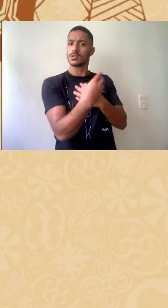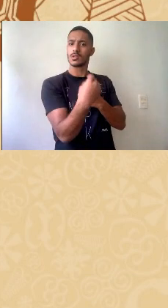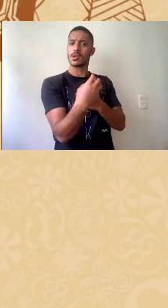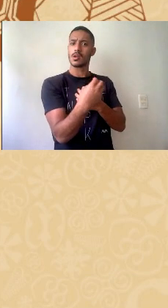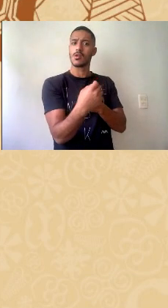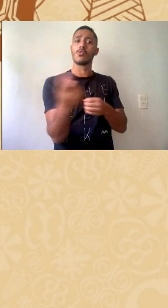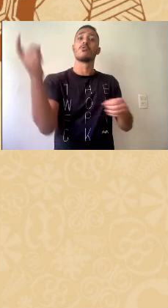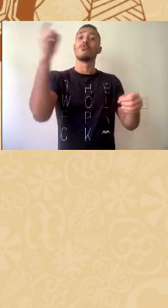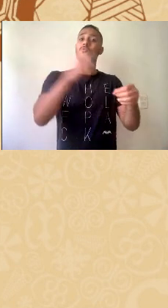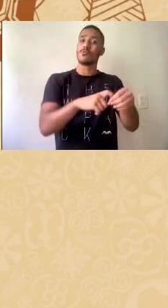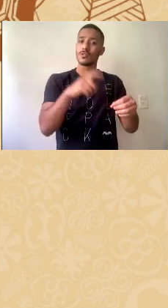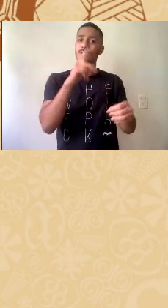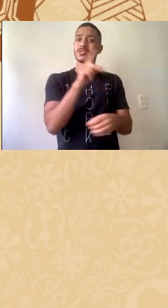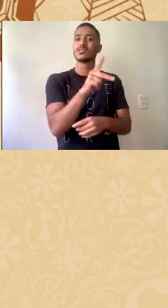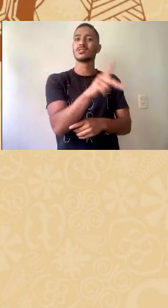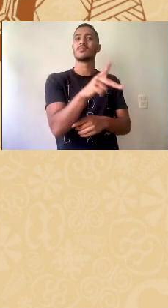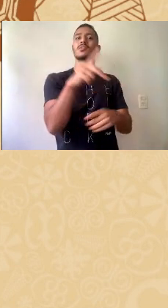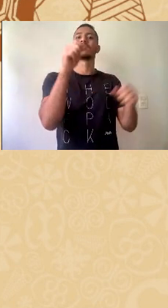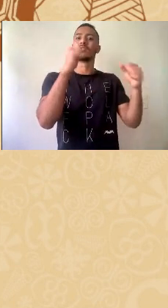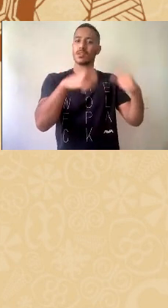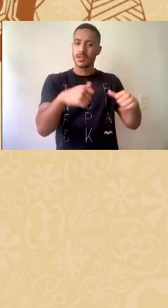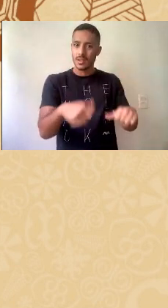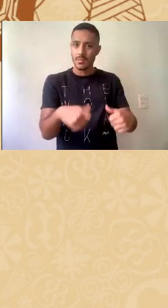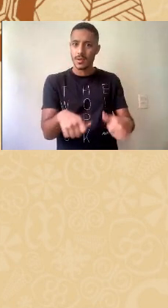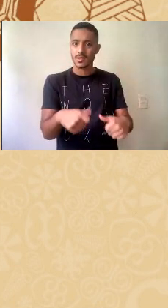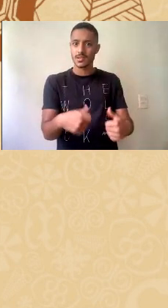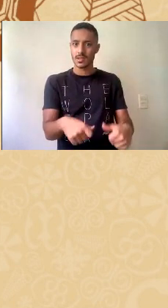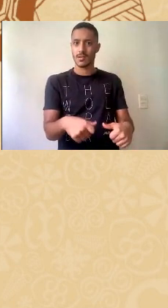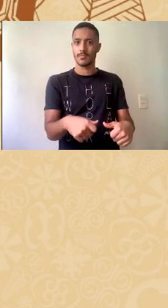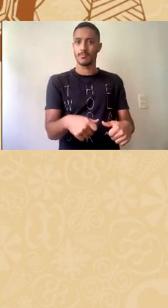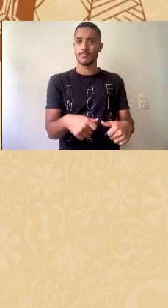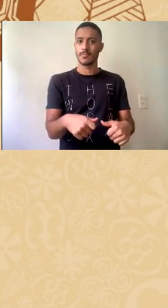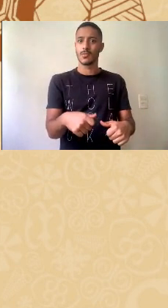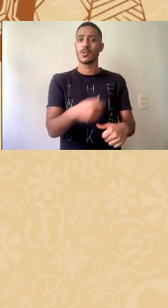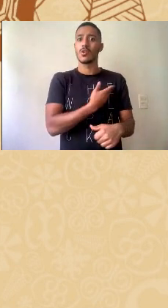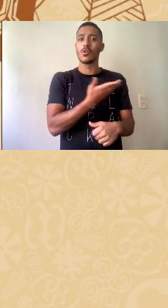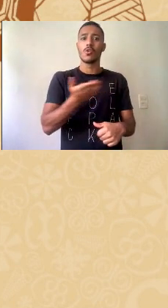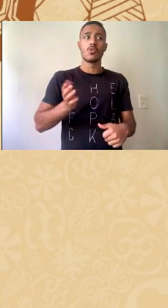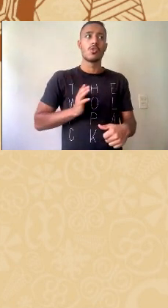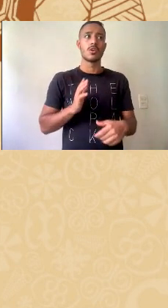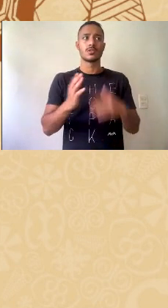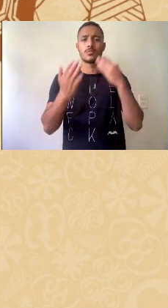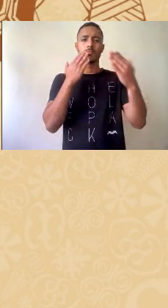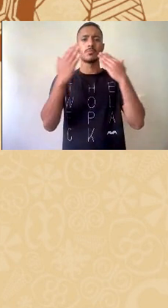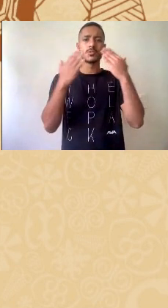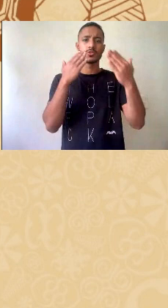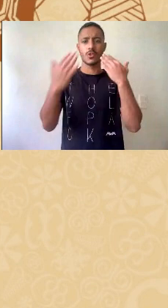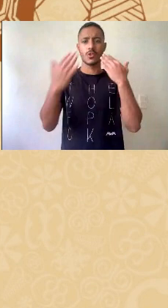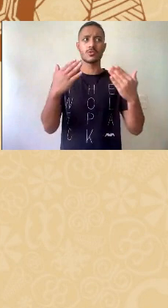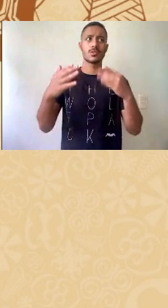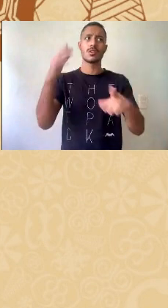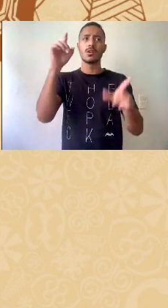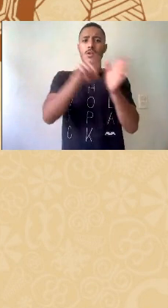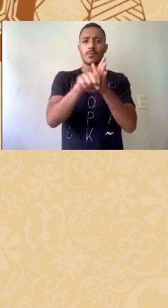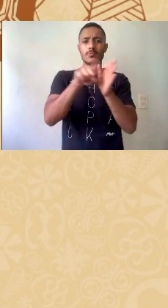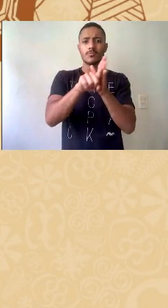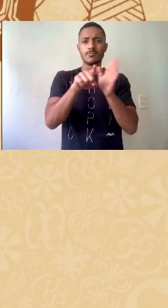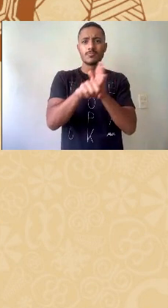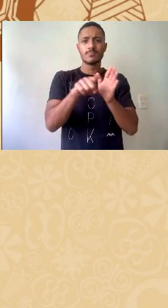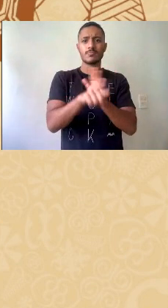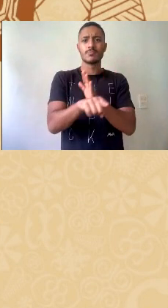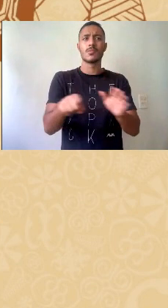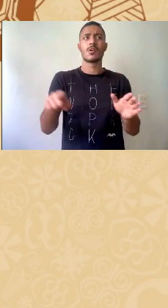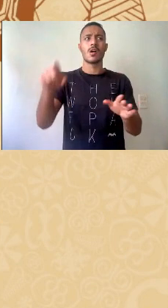precisar. Então, nós, psicólogas, cientistas, a gente precisa voltar e aprender com eles, certo? Aprender com o